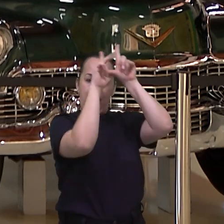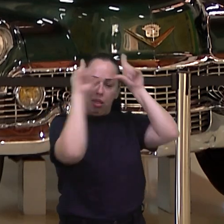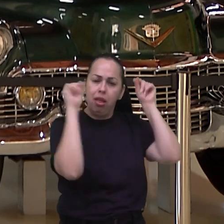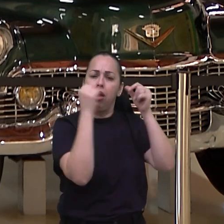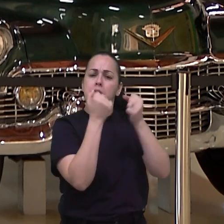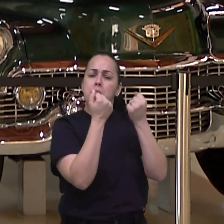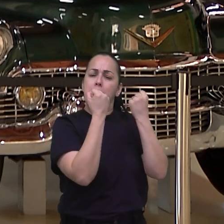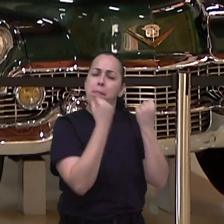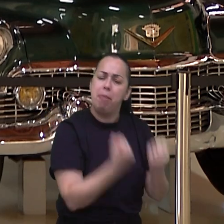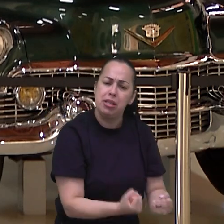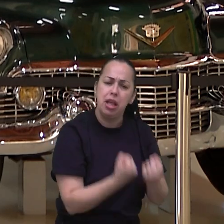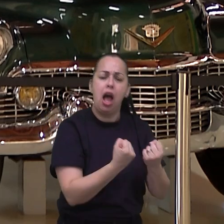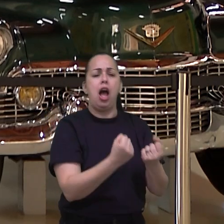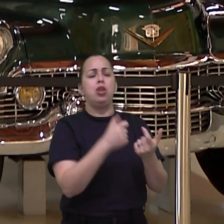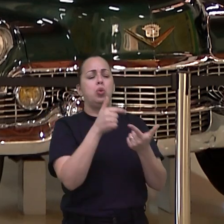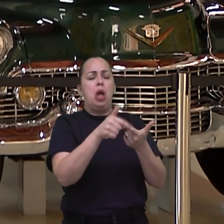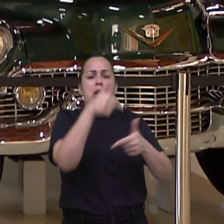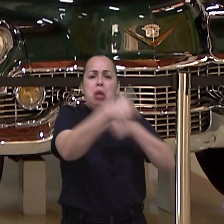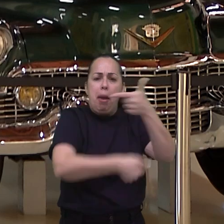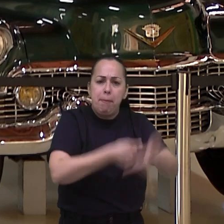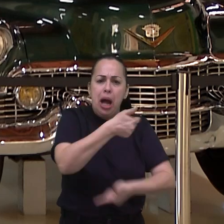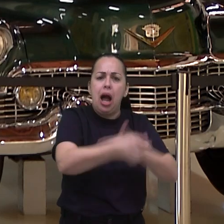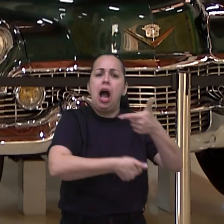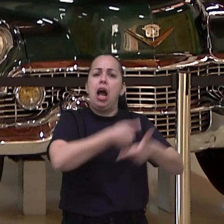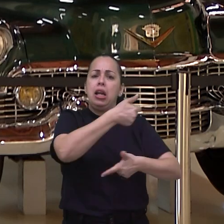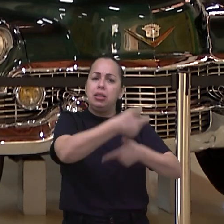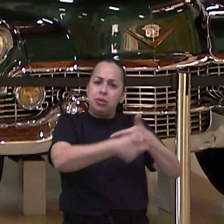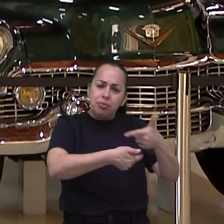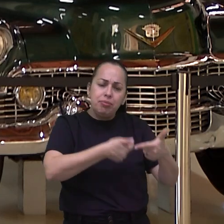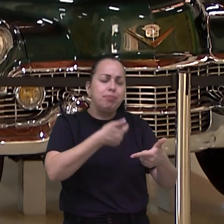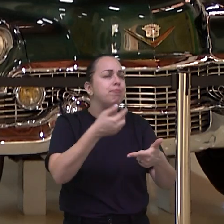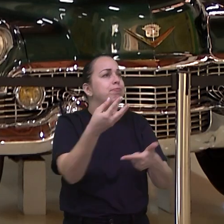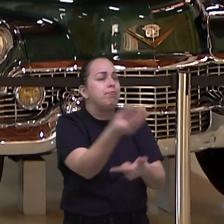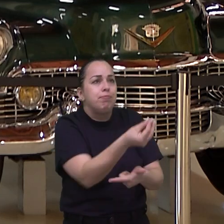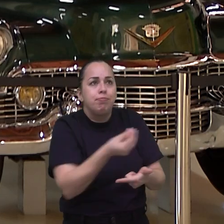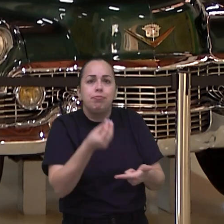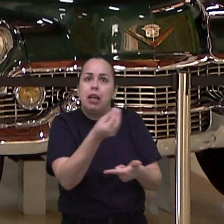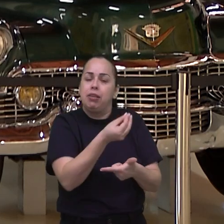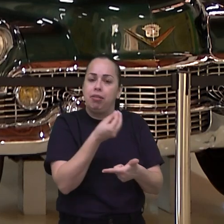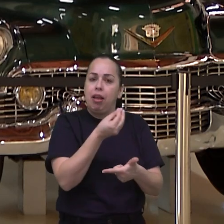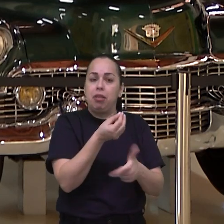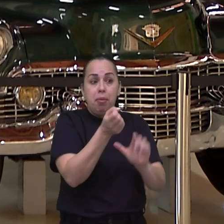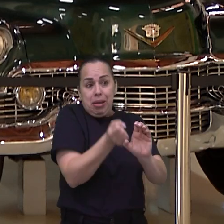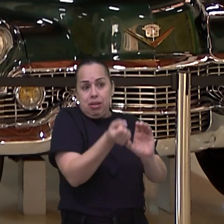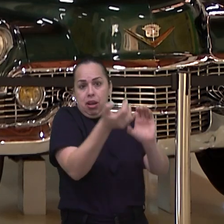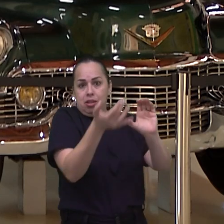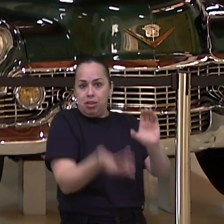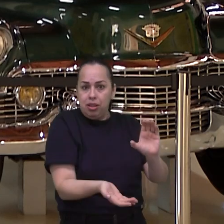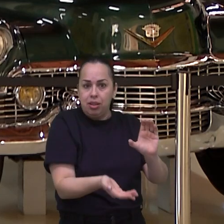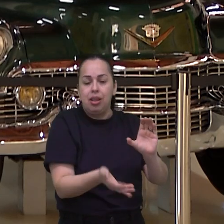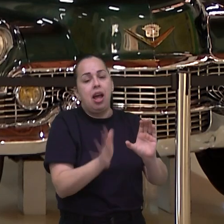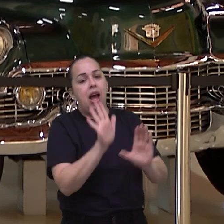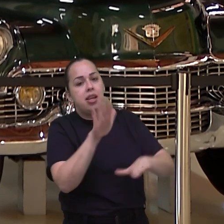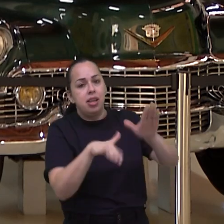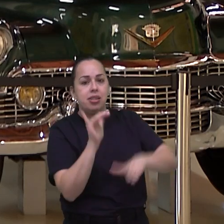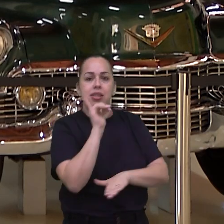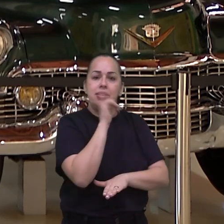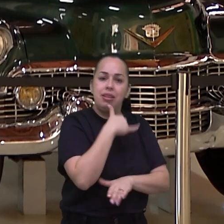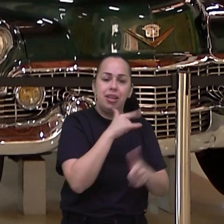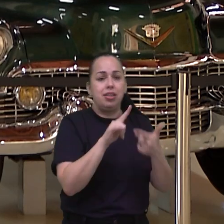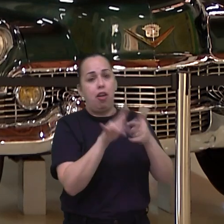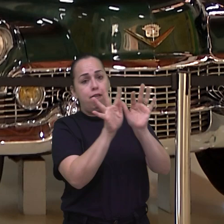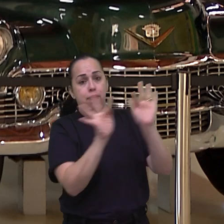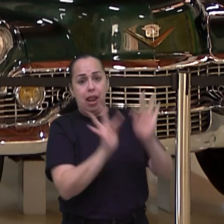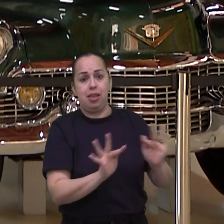é de enfermeira, que é uma rotina mais pesada, uma rotina que tem ali as suas características, né, de às